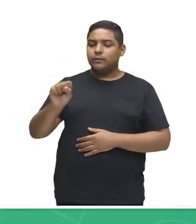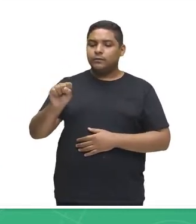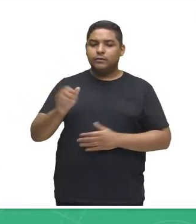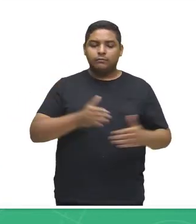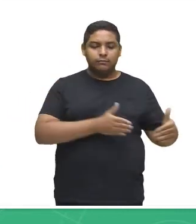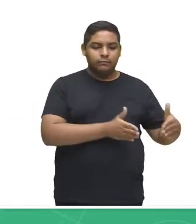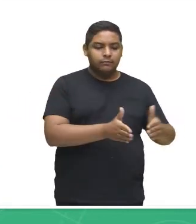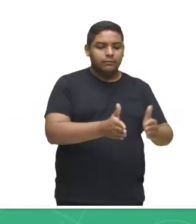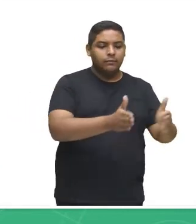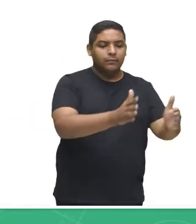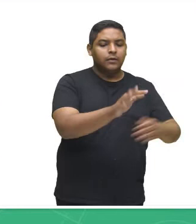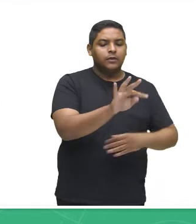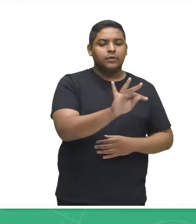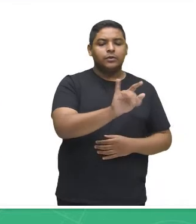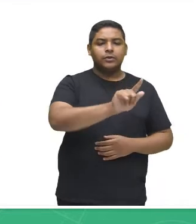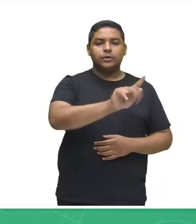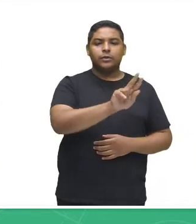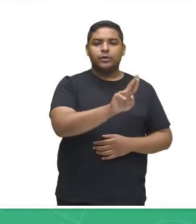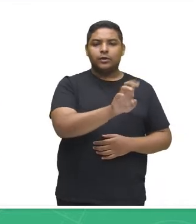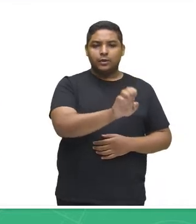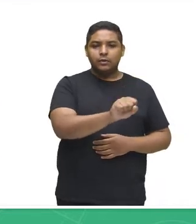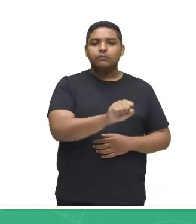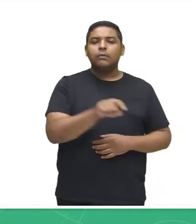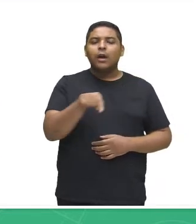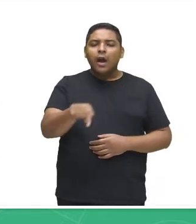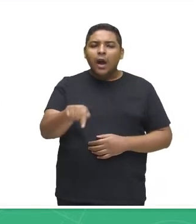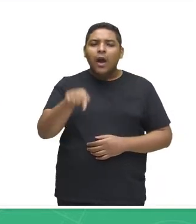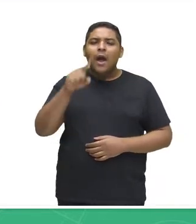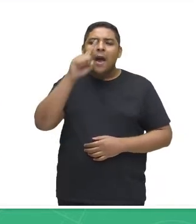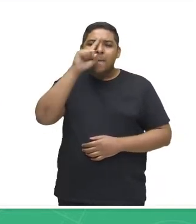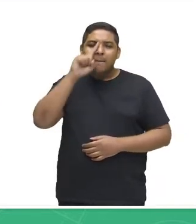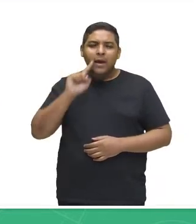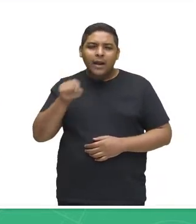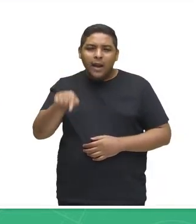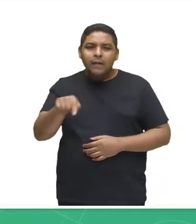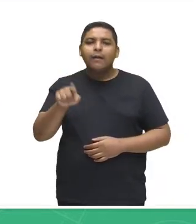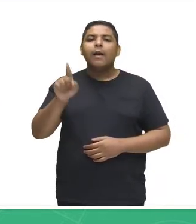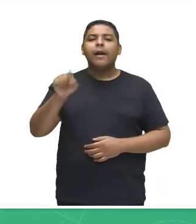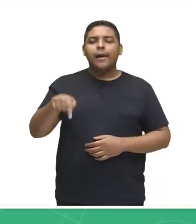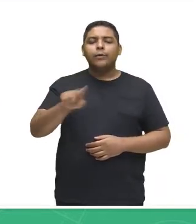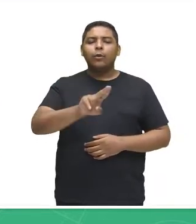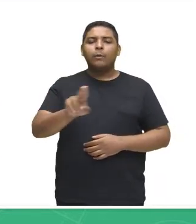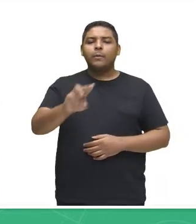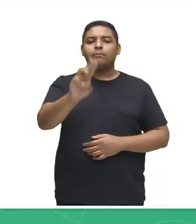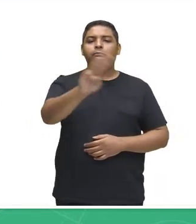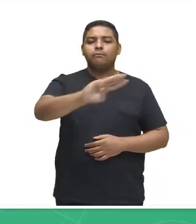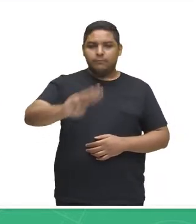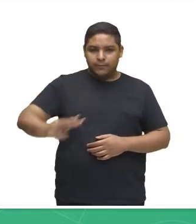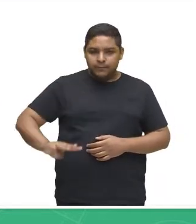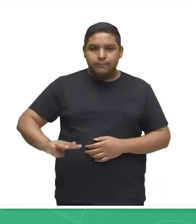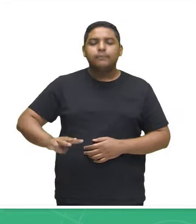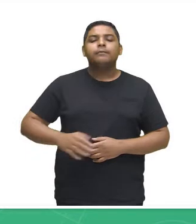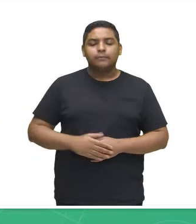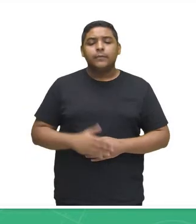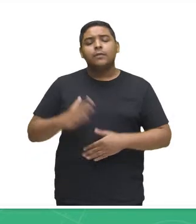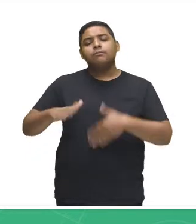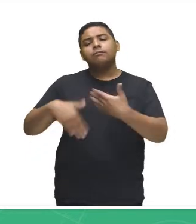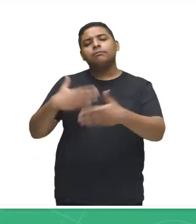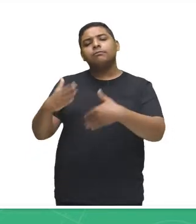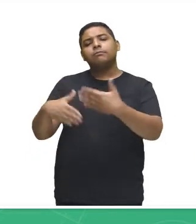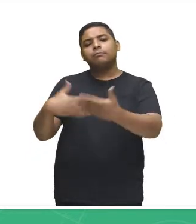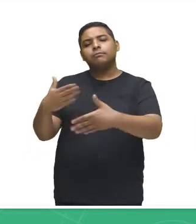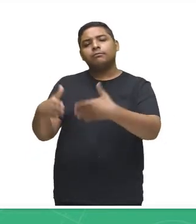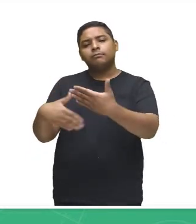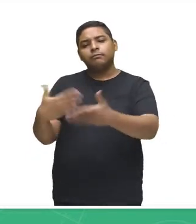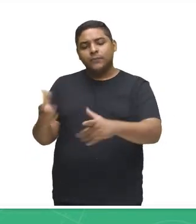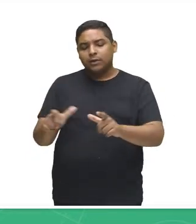de amarelo, eu vou ter o que nós chamamos de Mesopotâmia. Lembrando que no decorrer do processo, no decorrer da